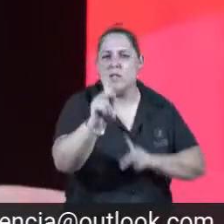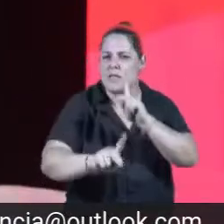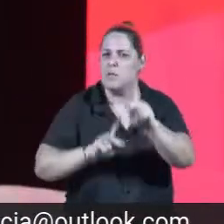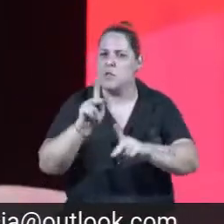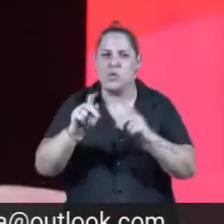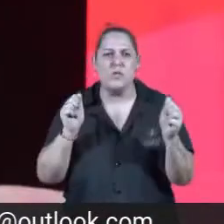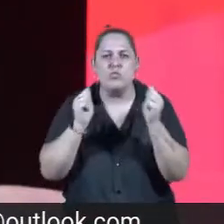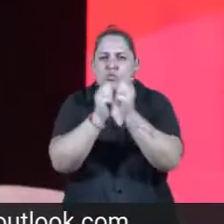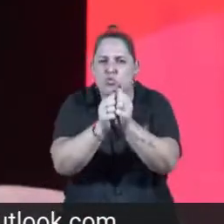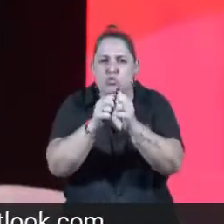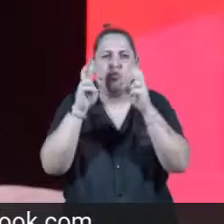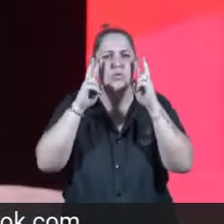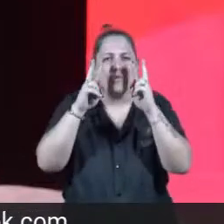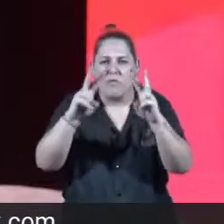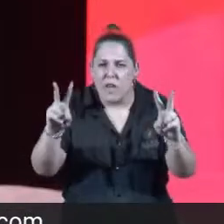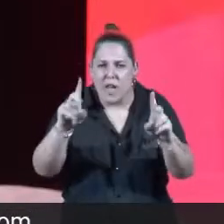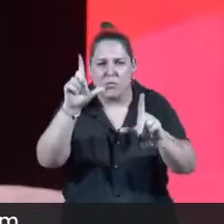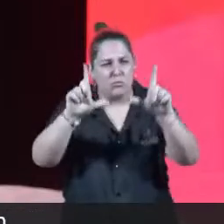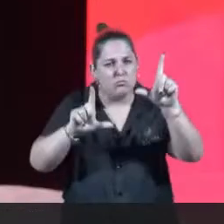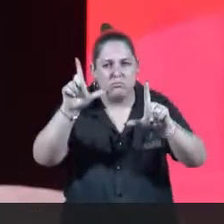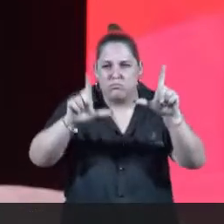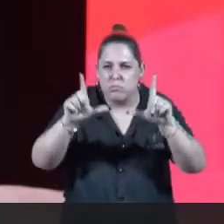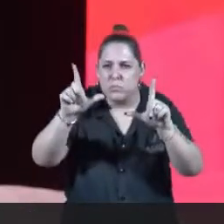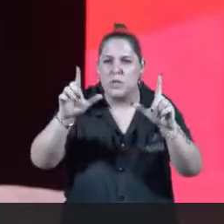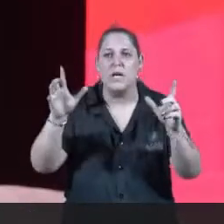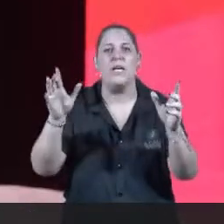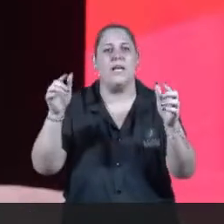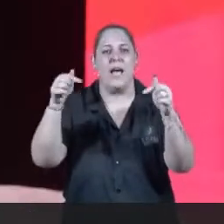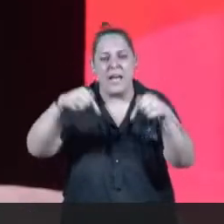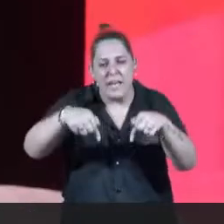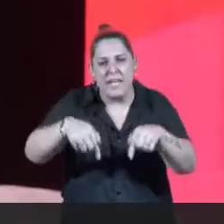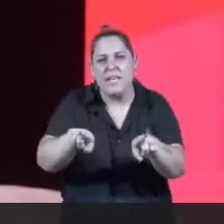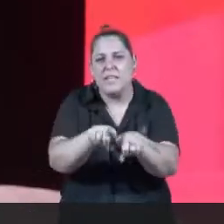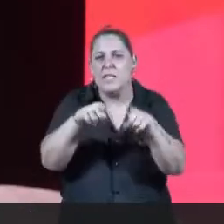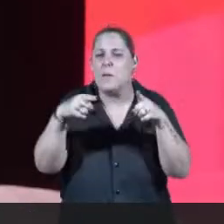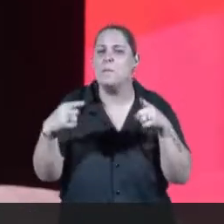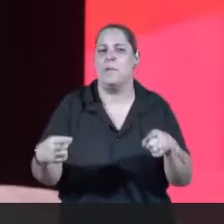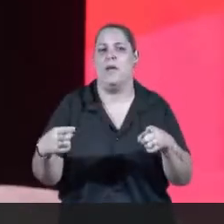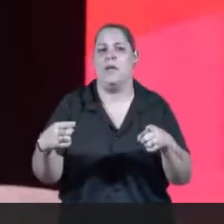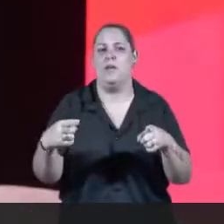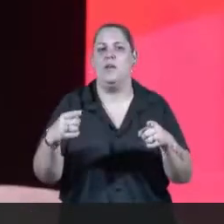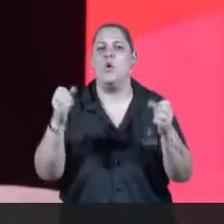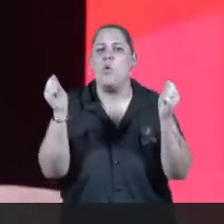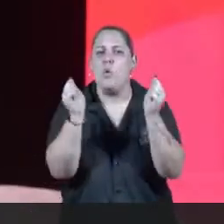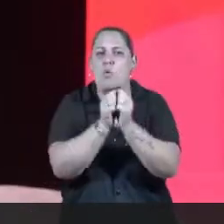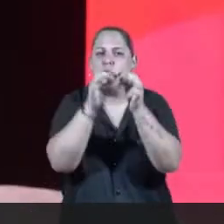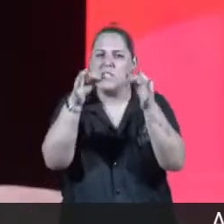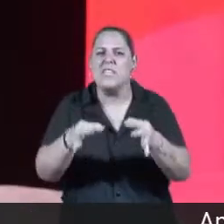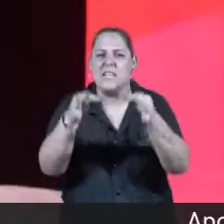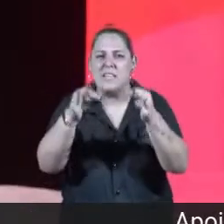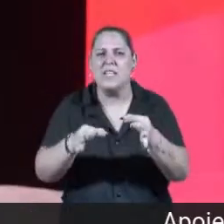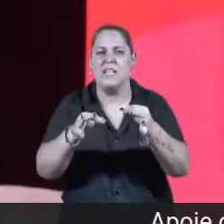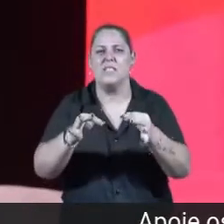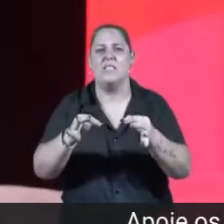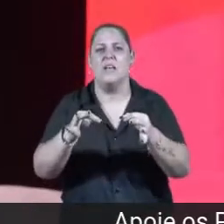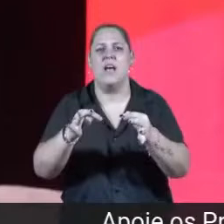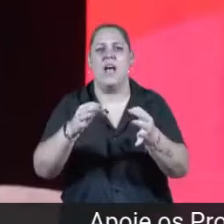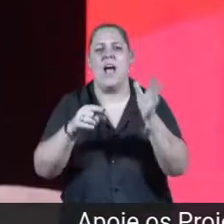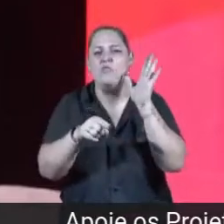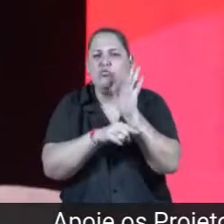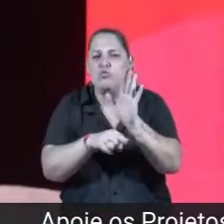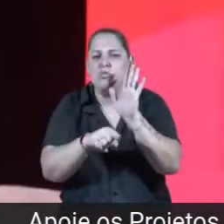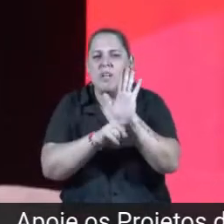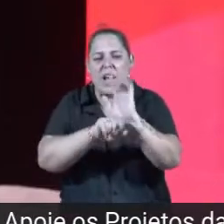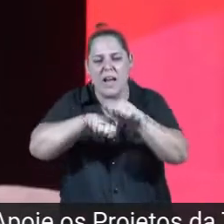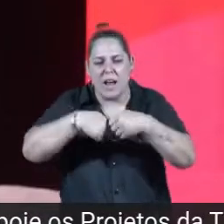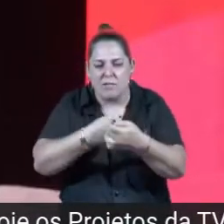acompanhando, mas que farão parte desse momento aqui, que, sem dúvida alguma, colocará cada vez mais